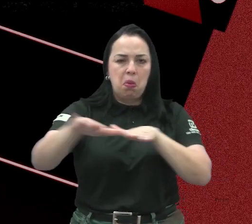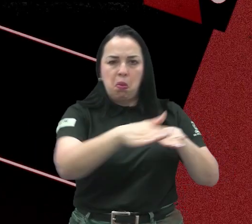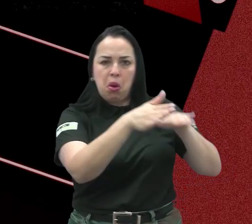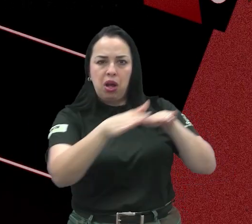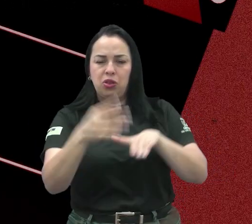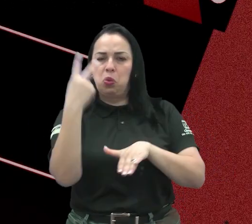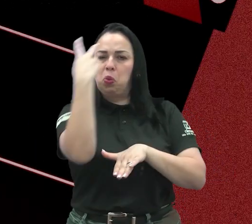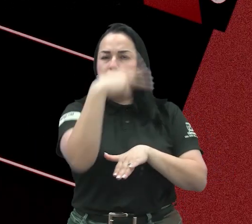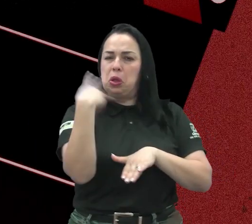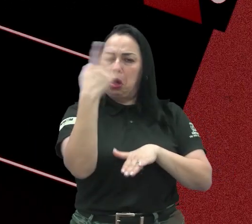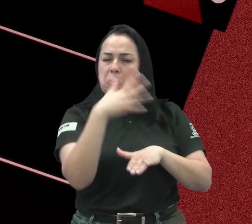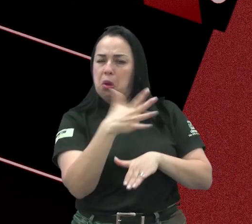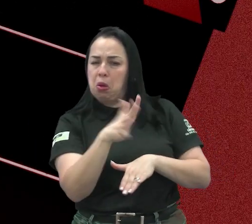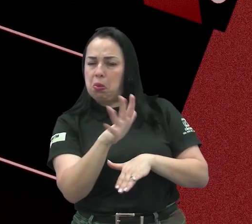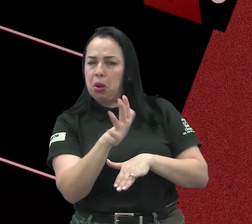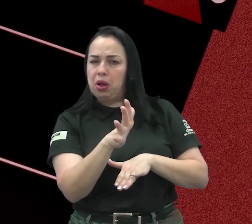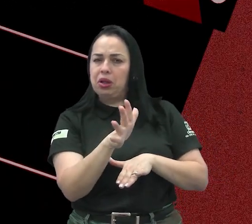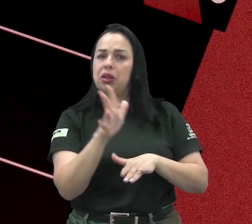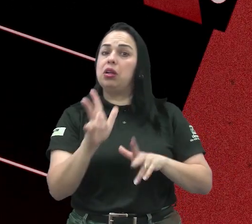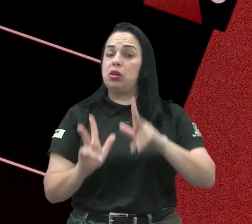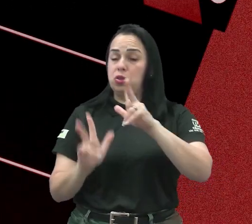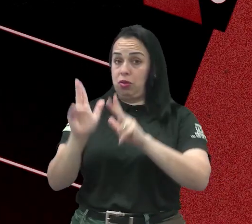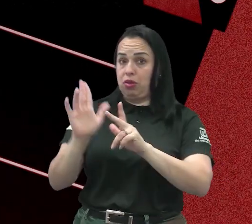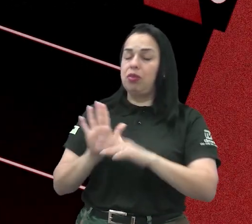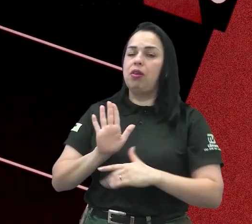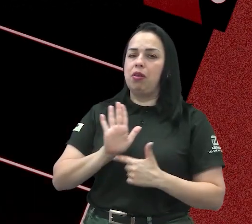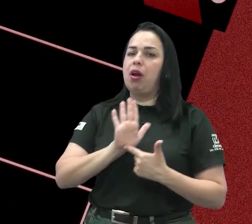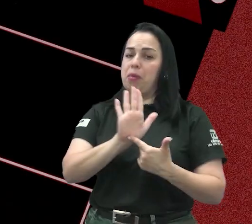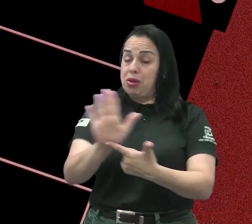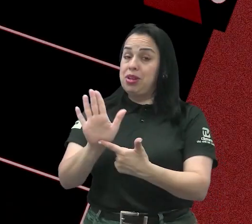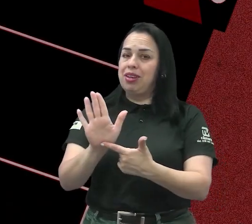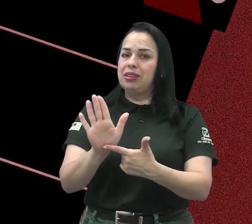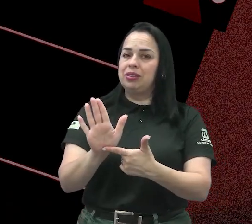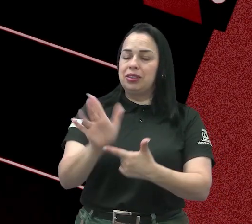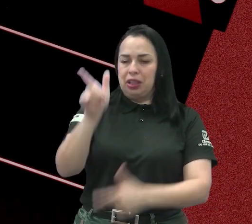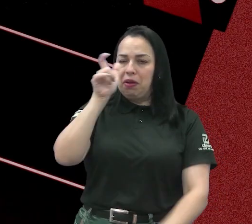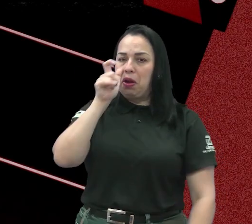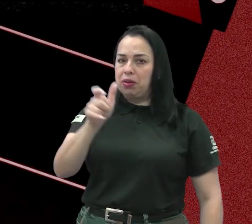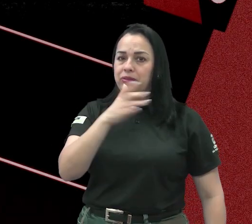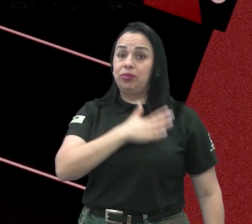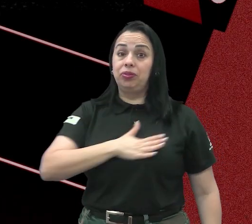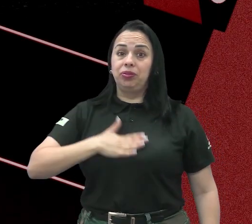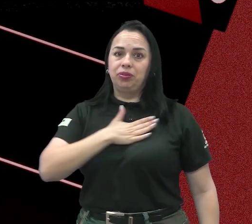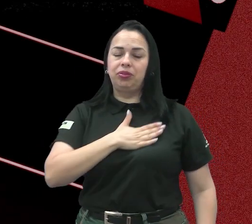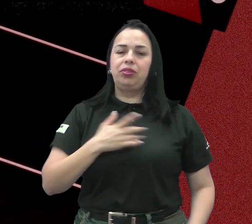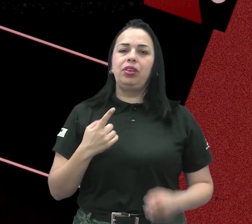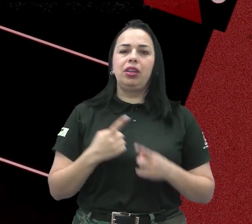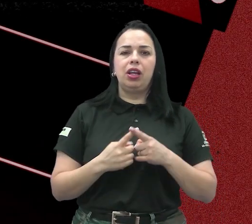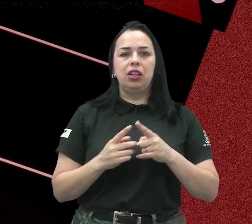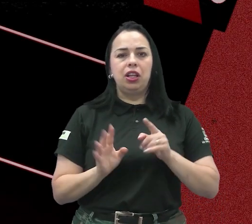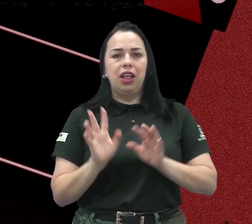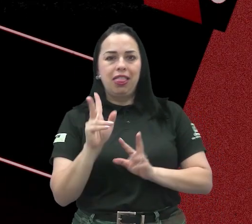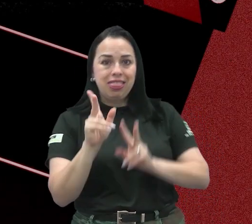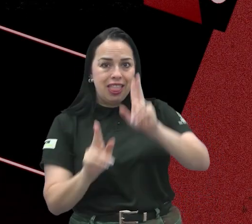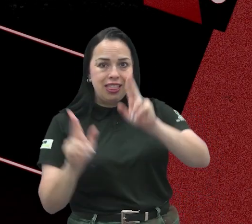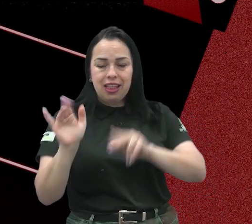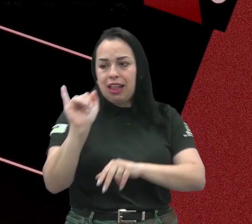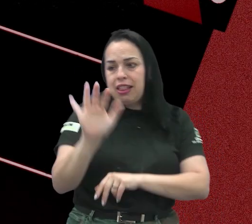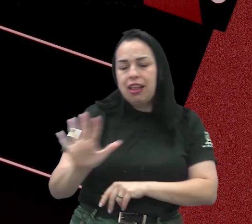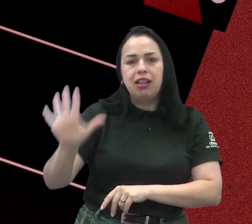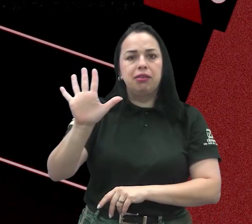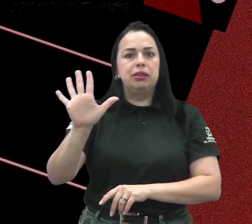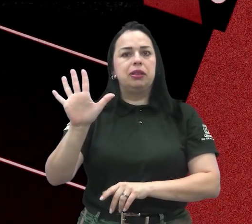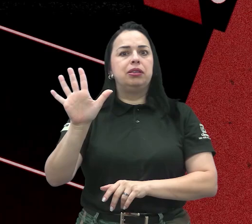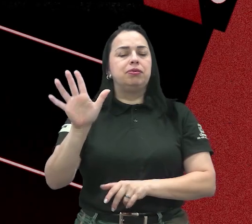por quase 2 horas, essa produção também vai chamar a sua atenção. Isso porque a edição nas cenas de ação do filme é